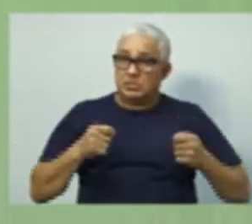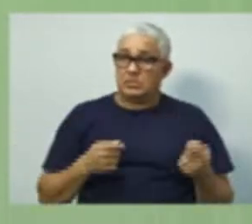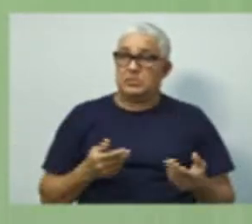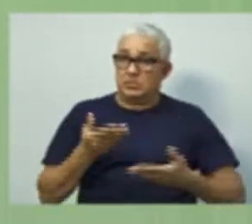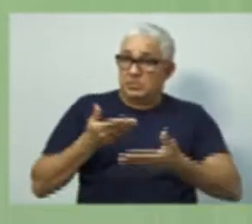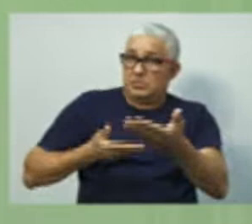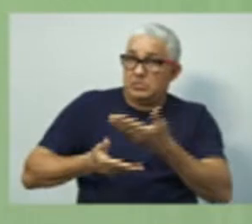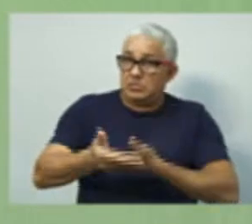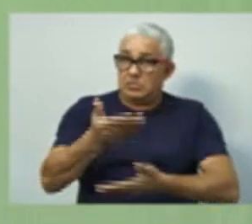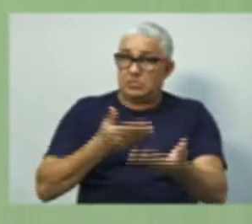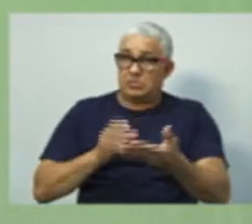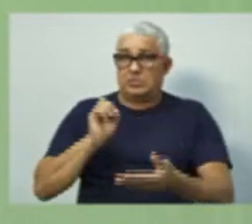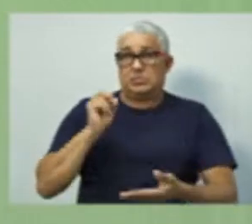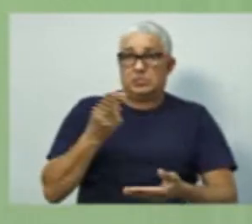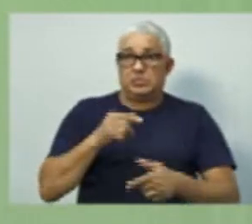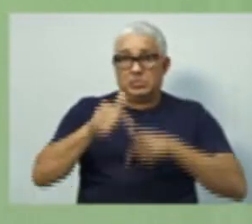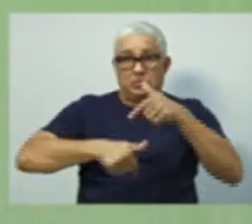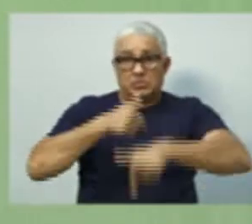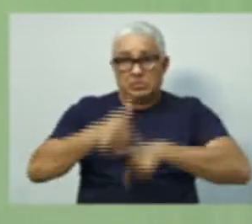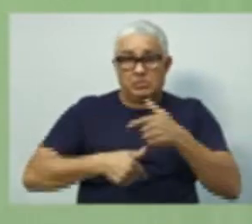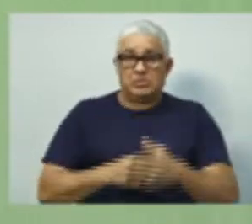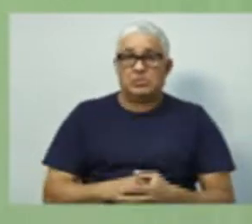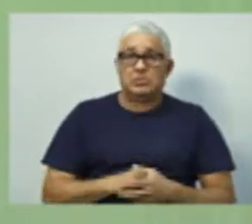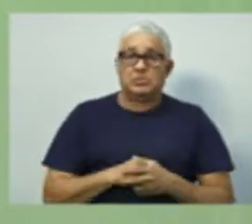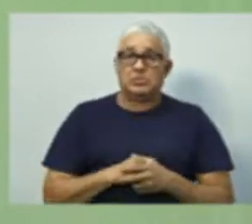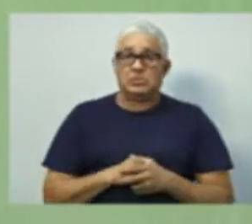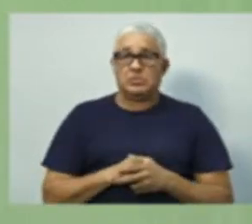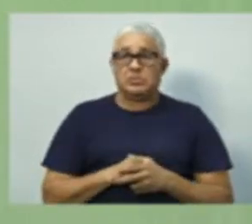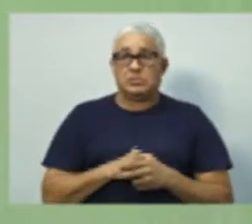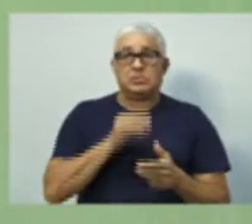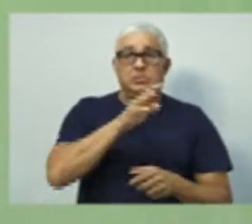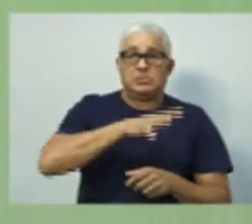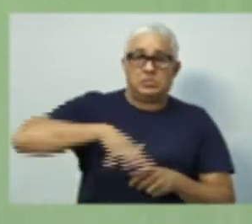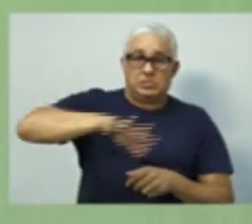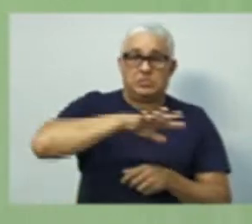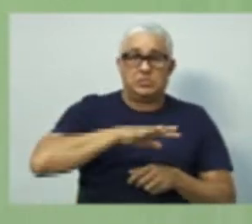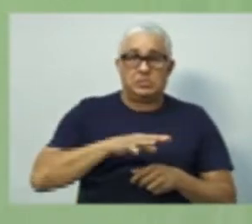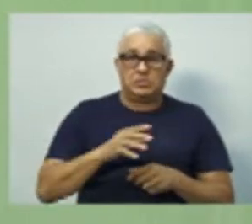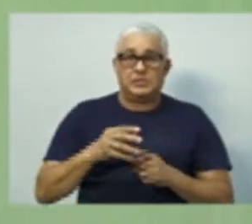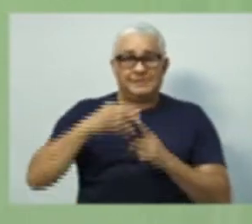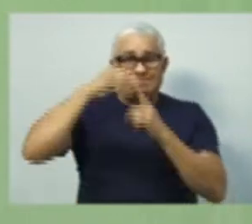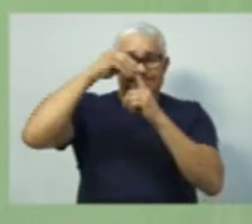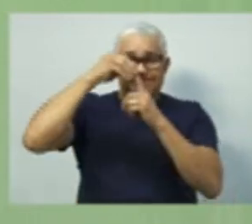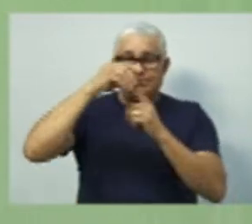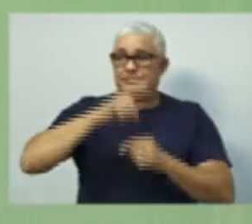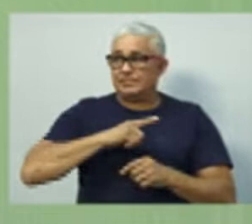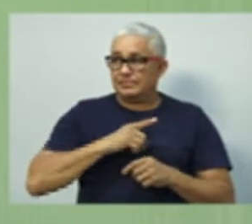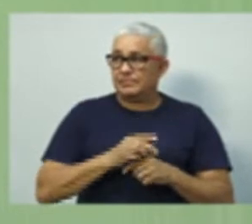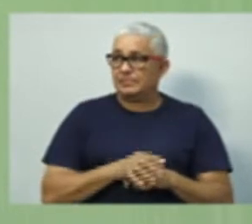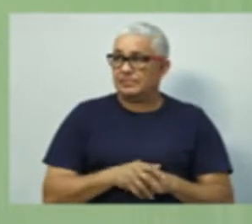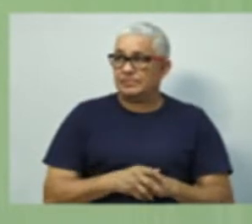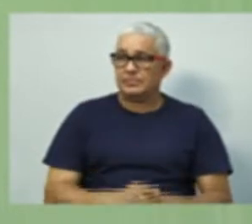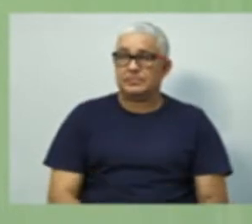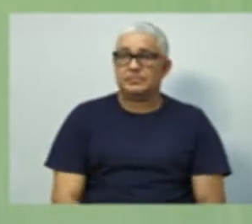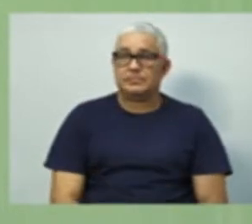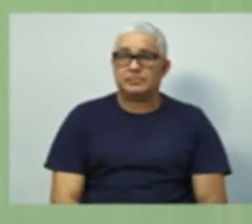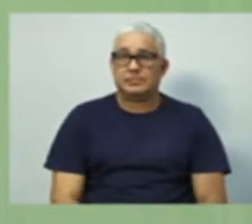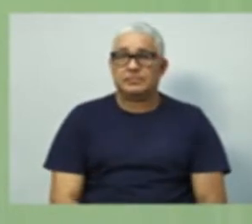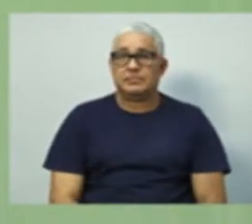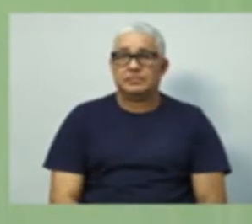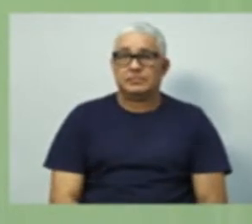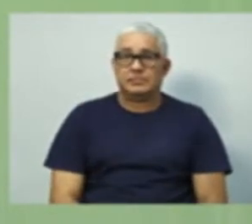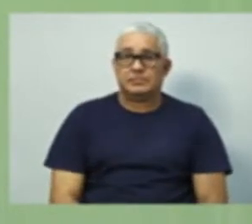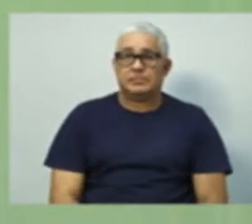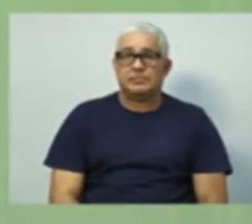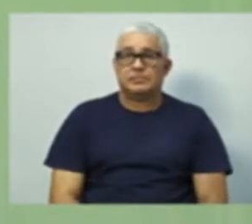nada sem a administração, seja qual for o ramo. O comercial, porque eu preciso o quê? Comercializar